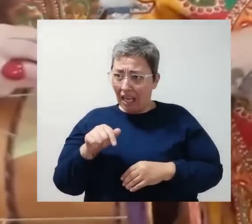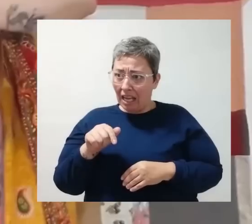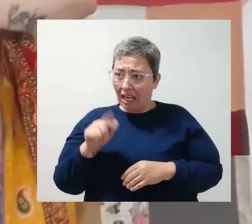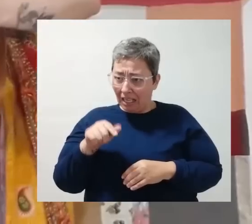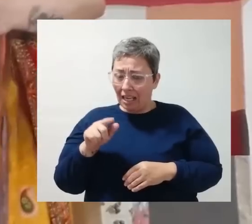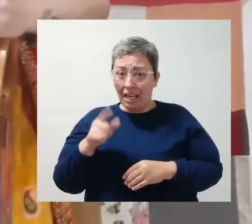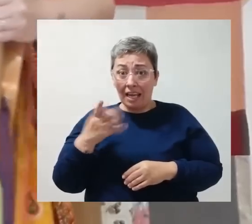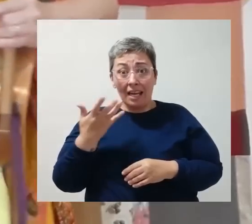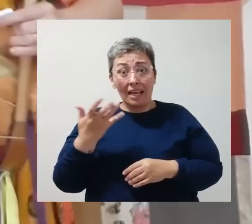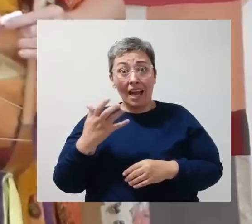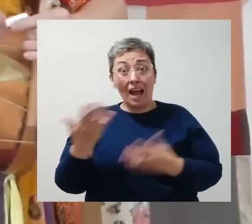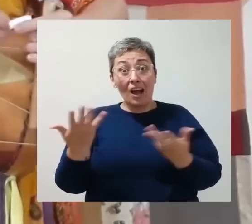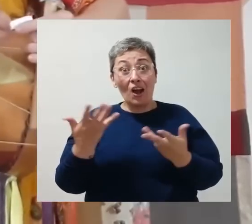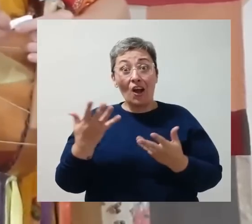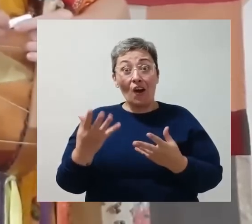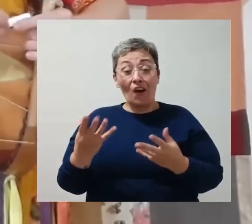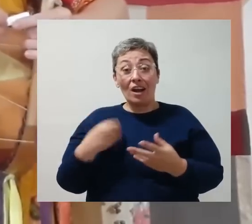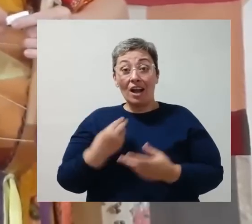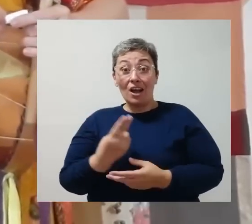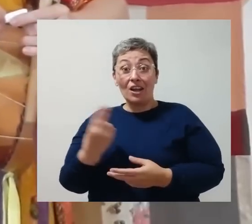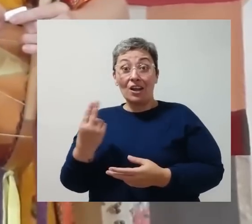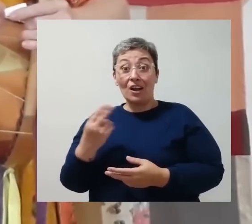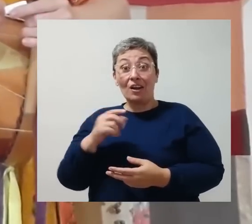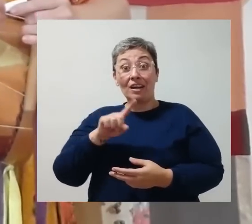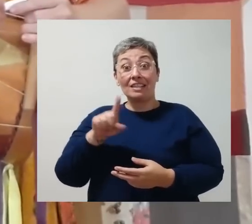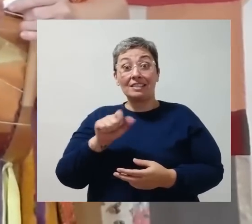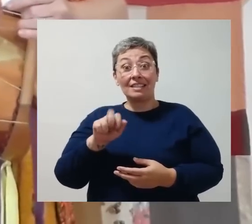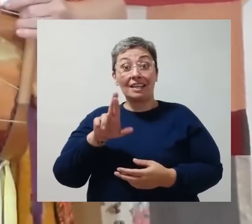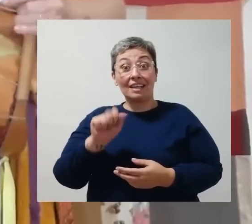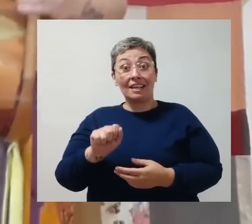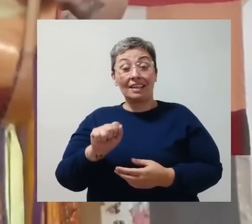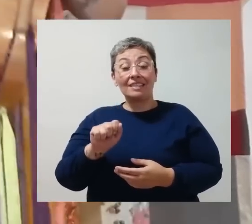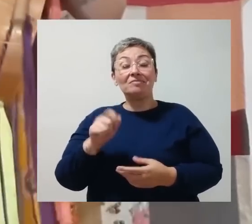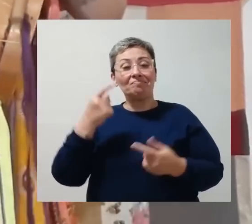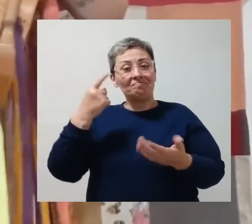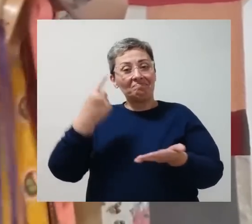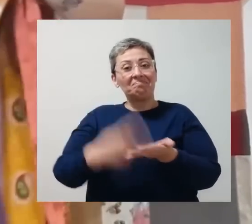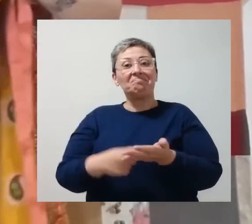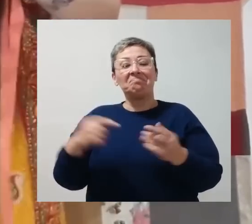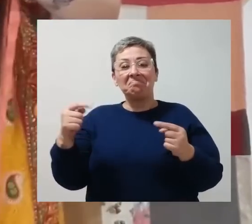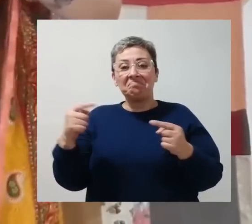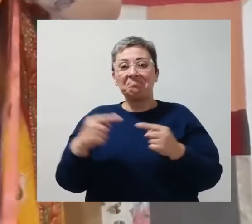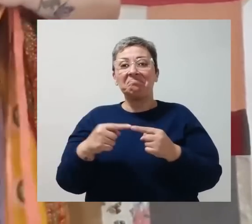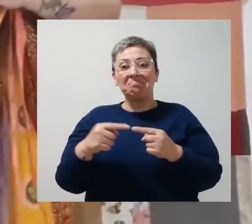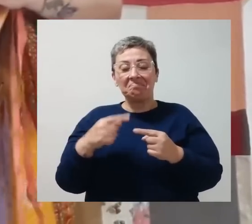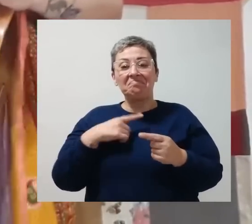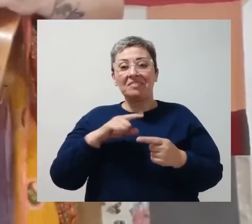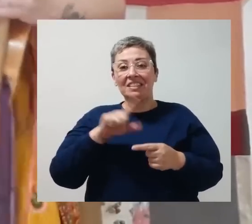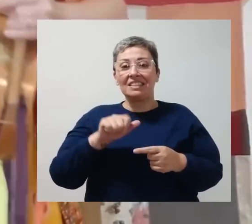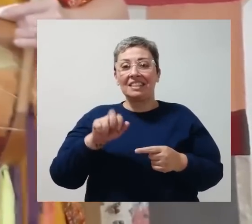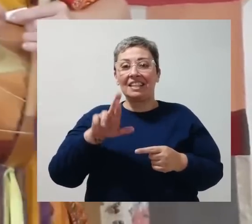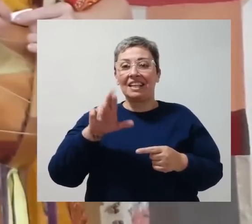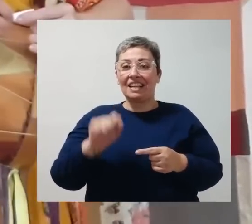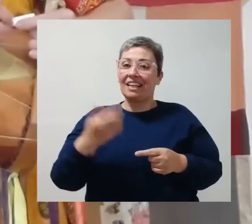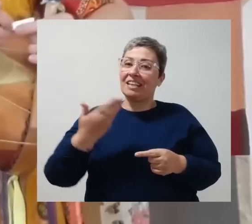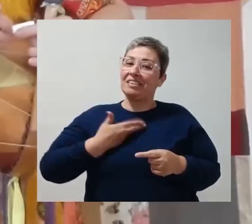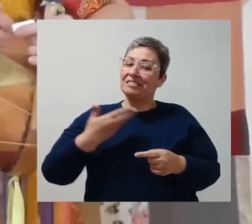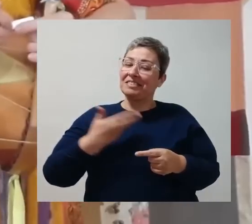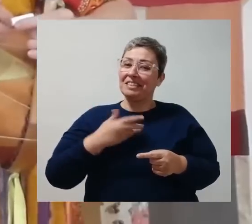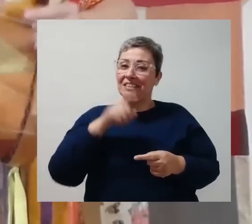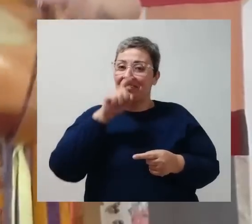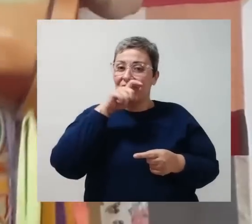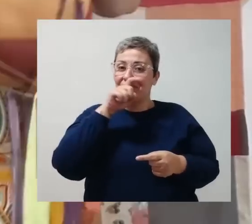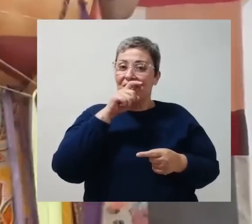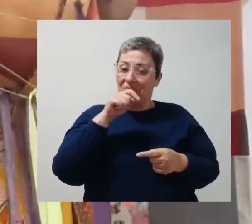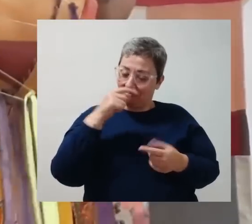É, ela quer ser chamada a partir de hoje de Zara. Combinado! Zara, nossa